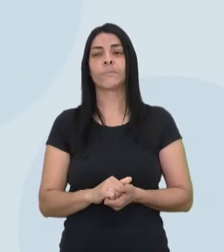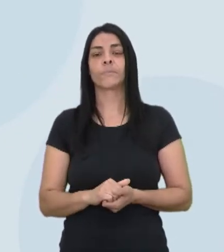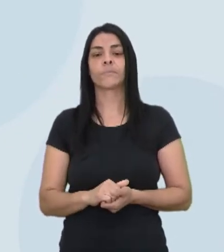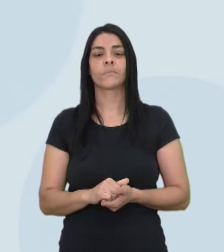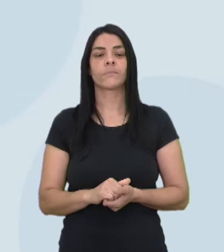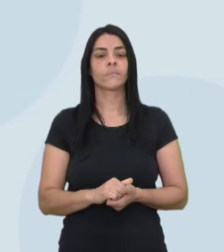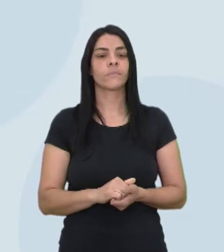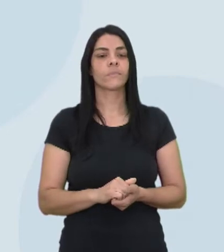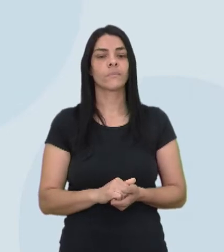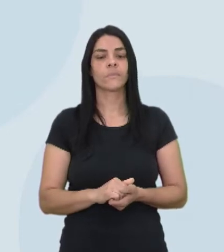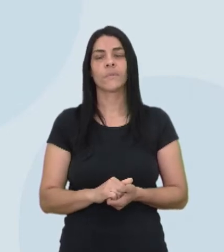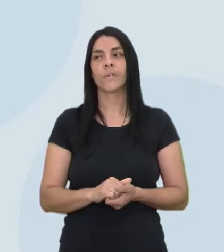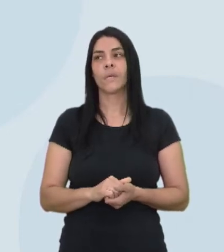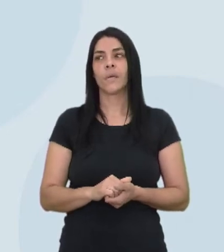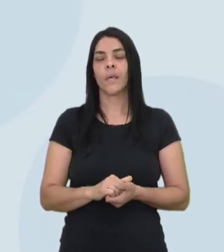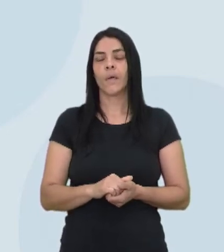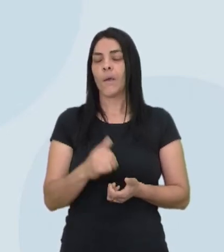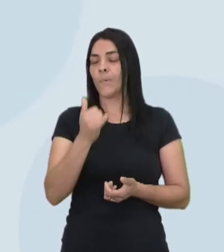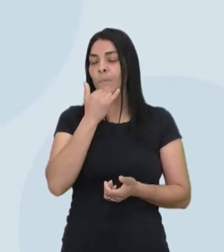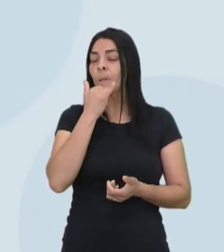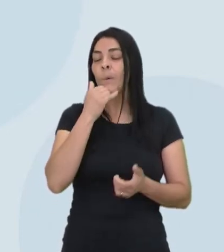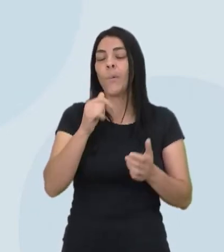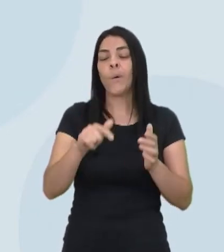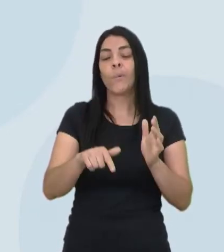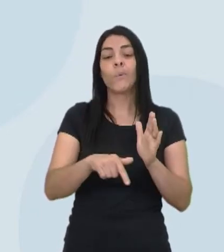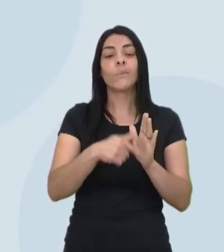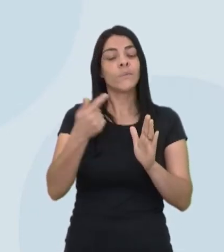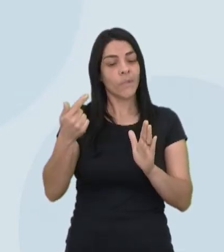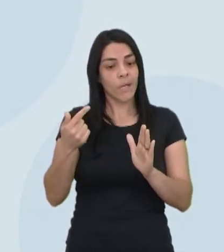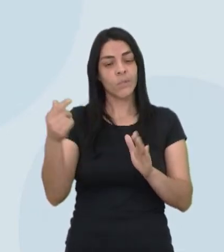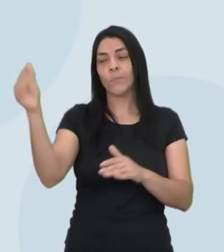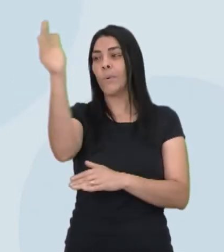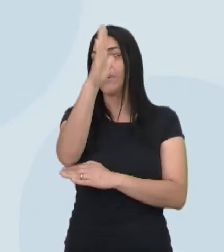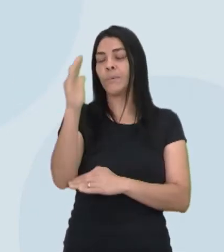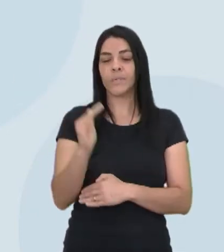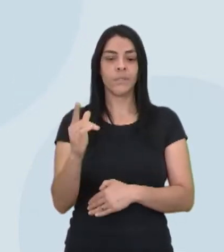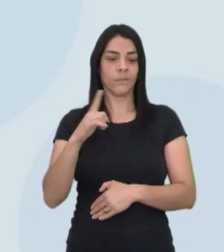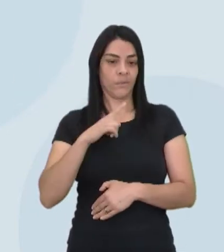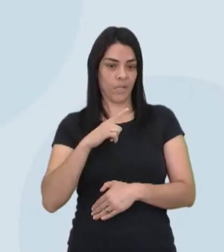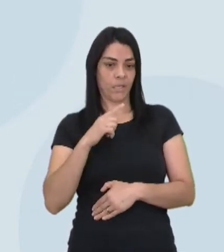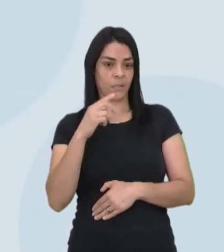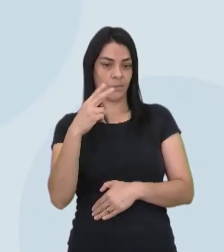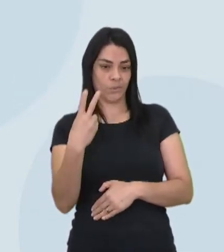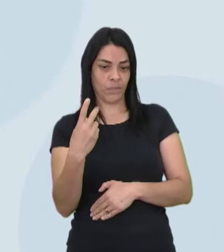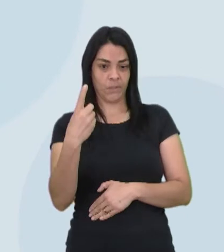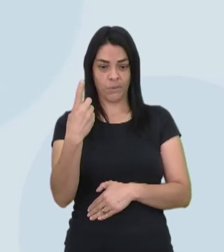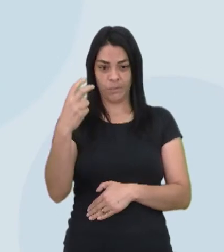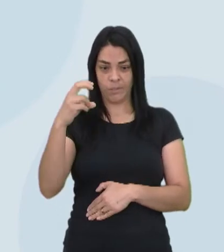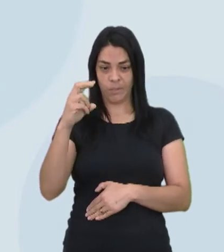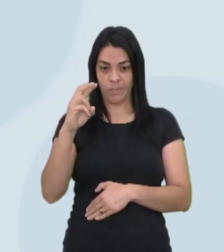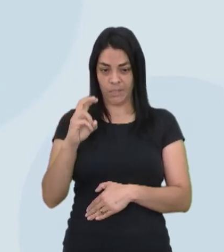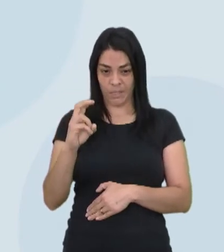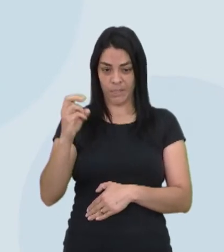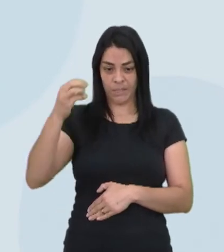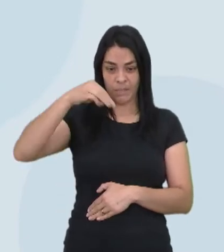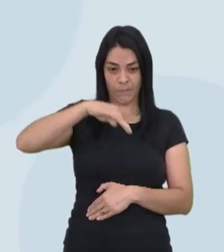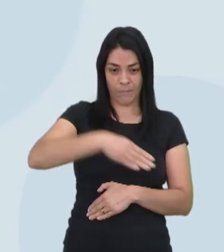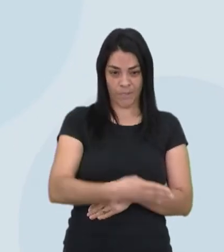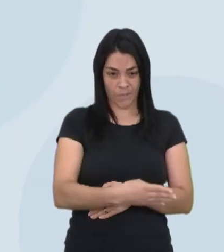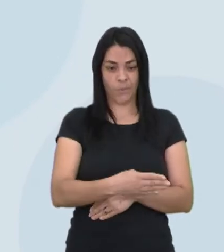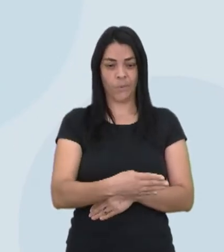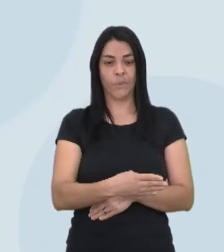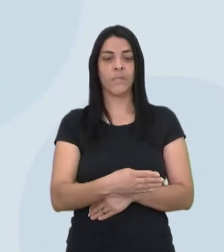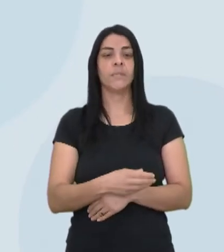o sétimo colocado, né? O Brasil, ele tem aí 215 milhões, né? Já a Nigéria, que é o sexto